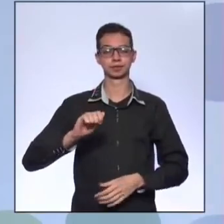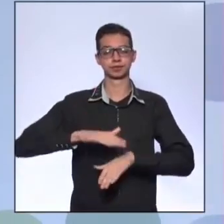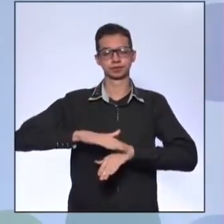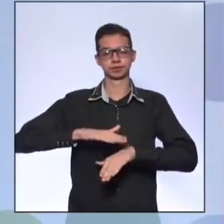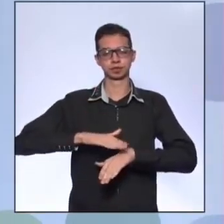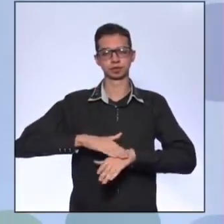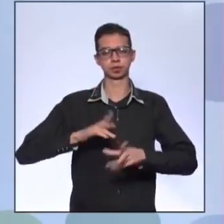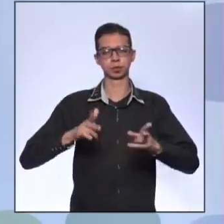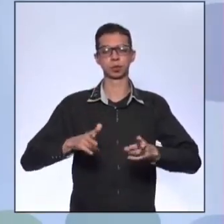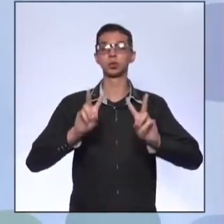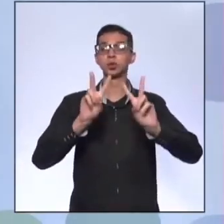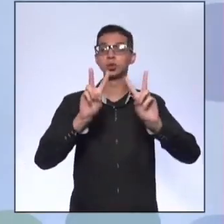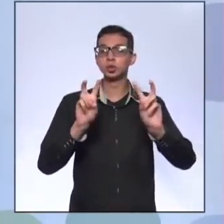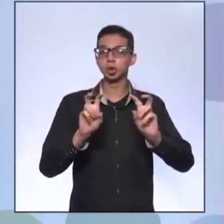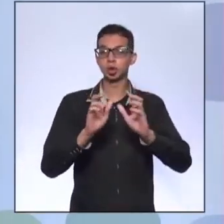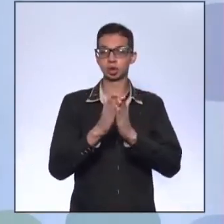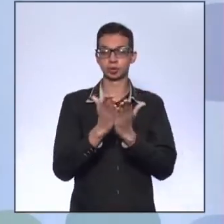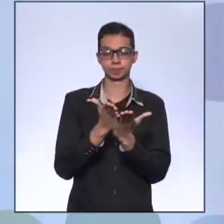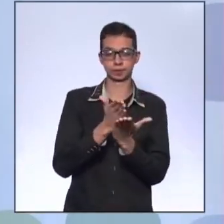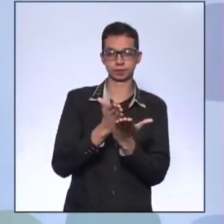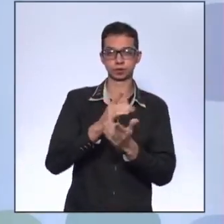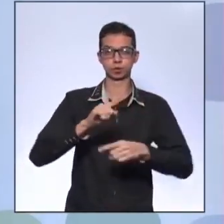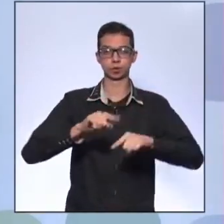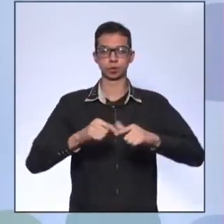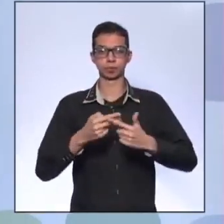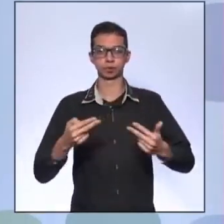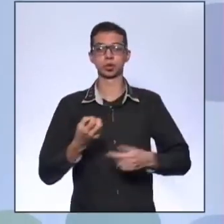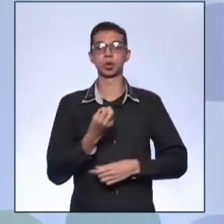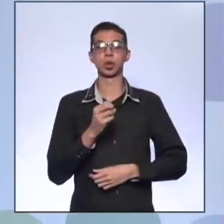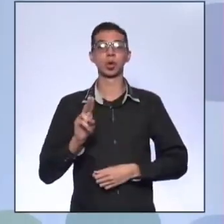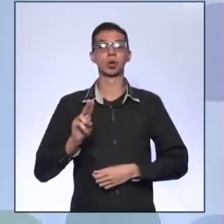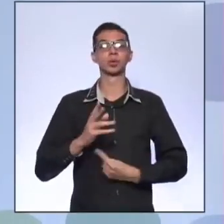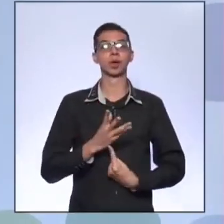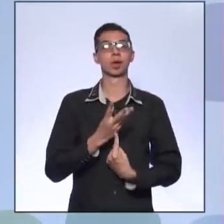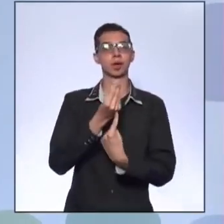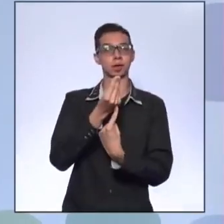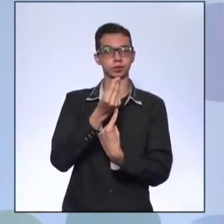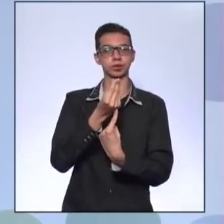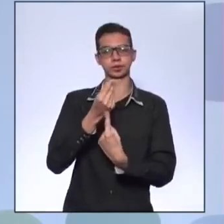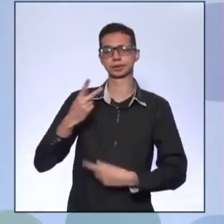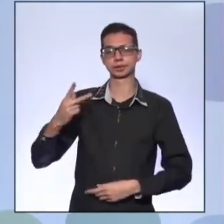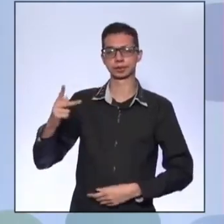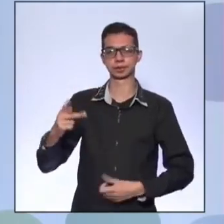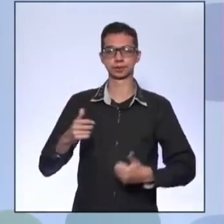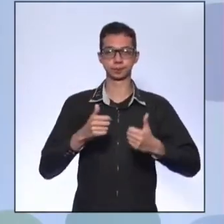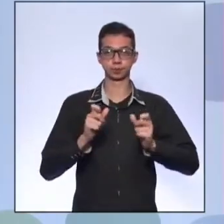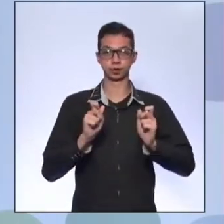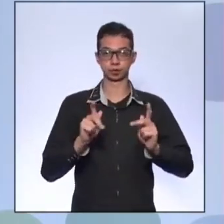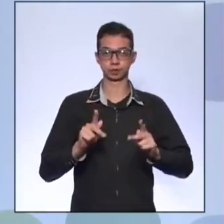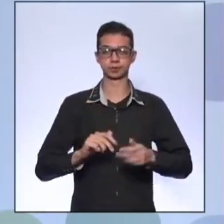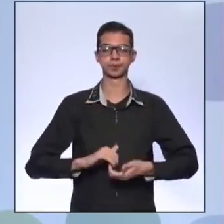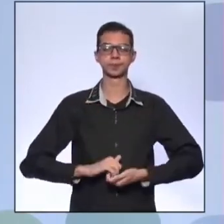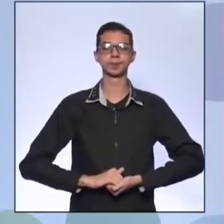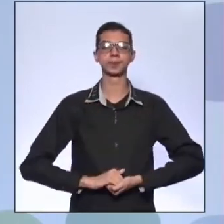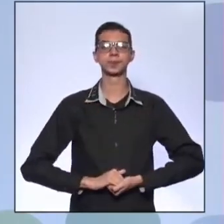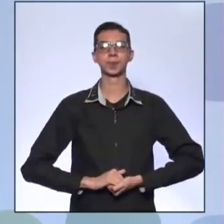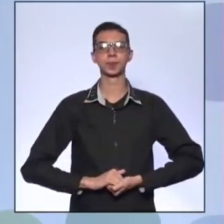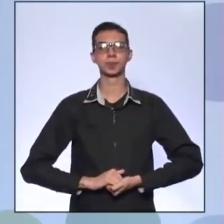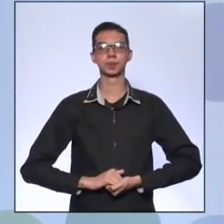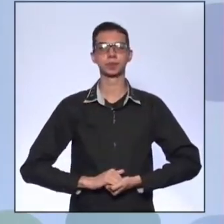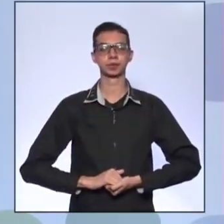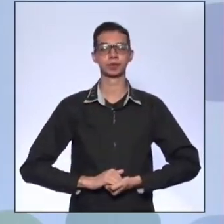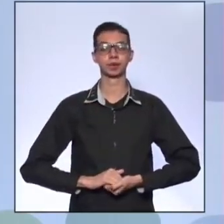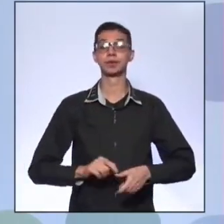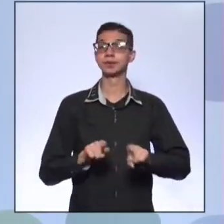aos livros objeto ou livros de arte dela. Tá? Olha só, nós temos